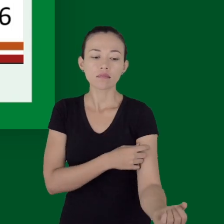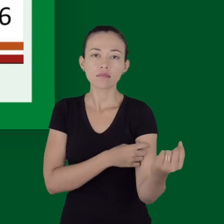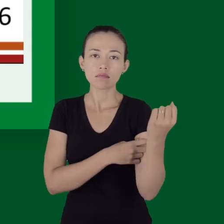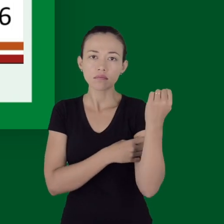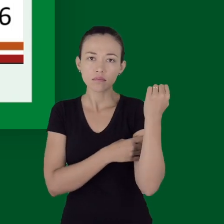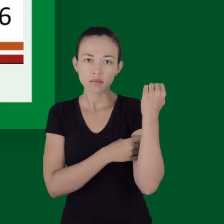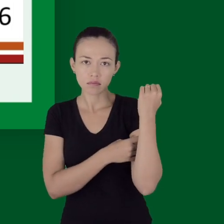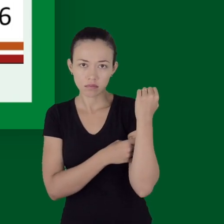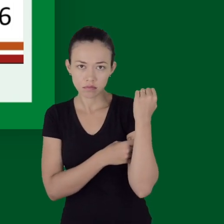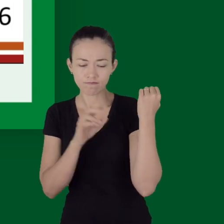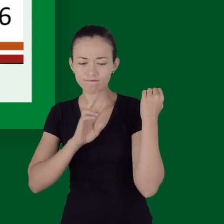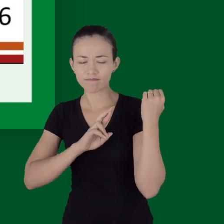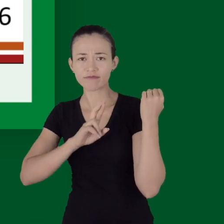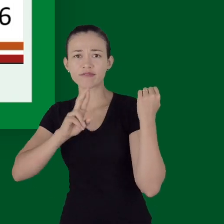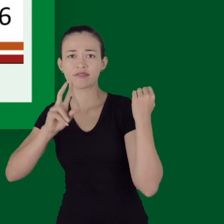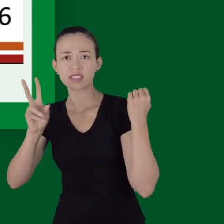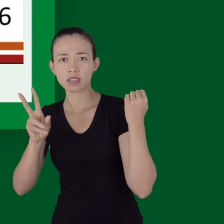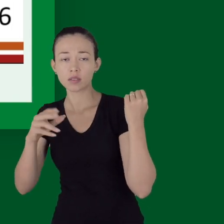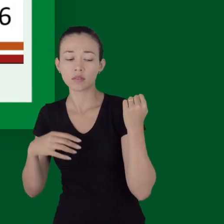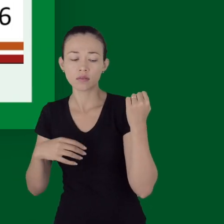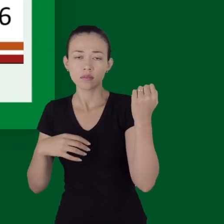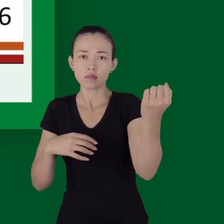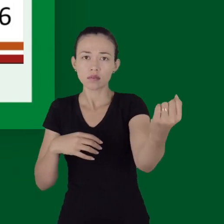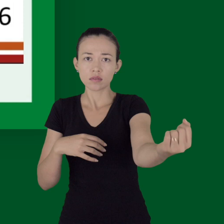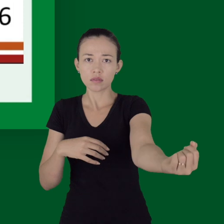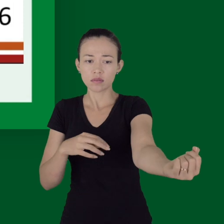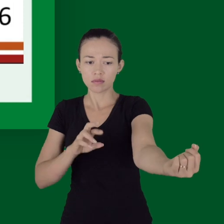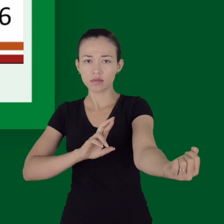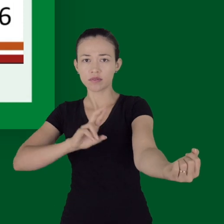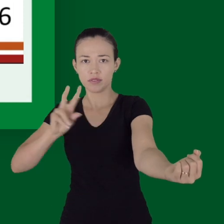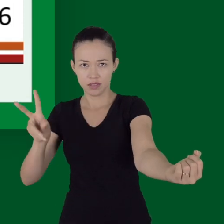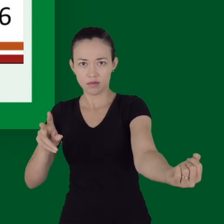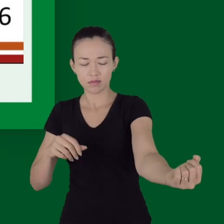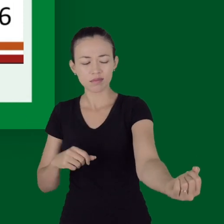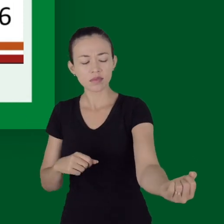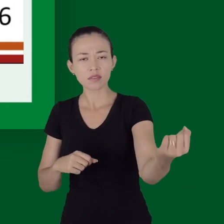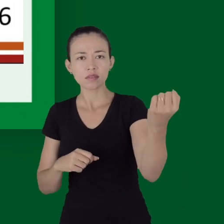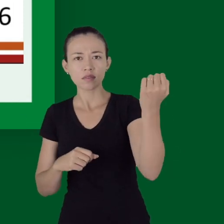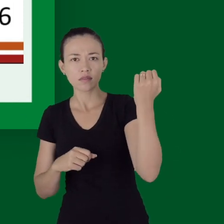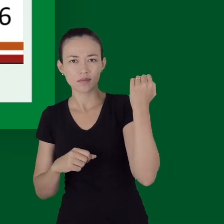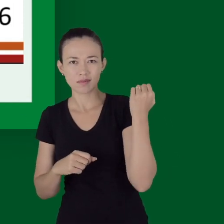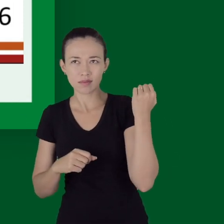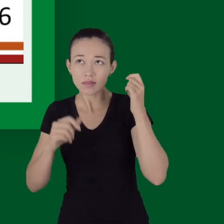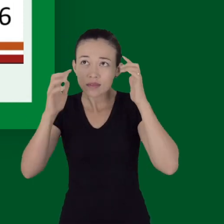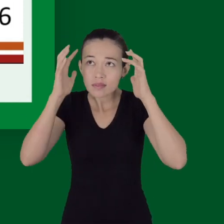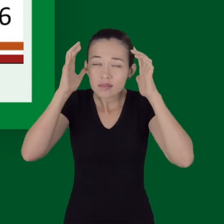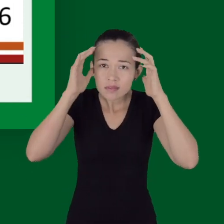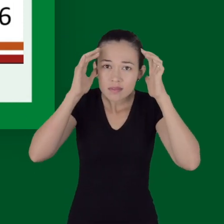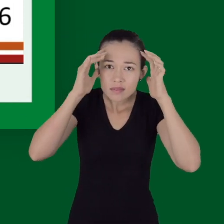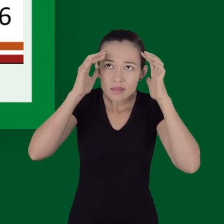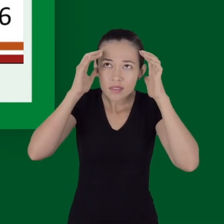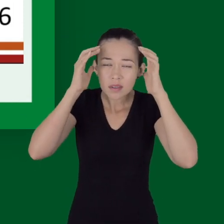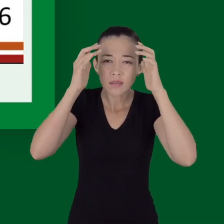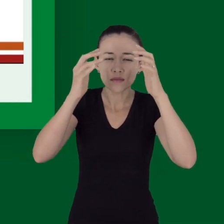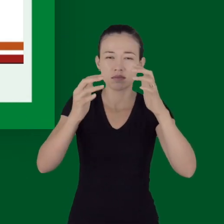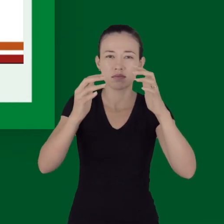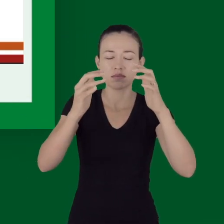cerebração, decorticação, desculpa, flexão normal, decorticação, extensão normal da cerebração, e nenhuma, 1 ponto.